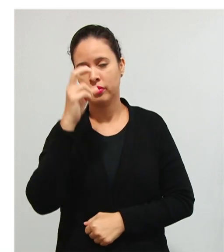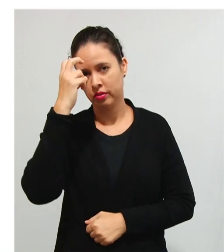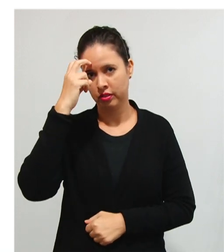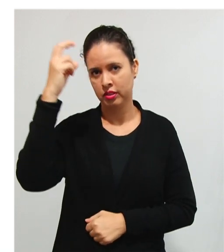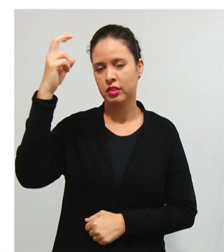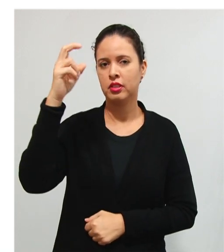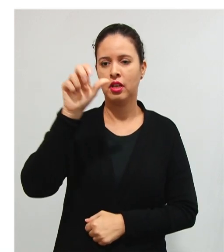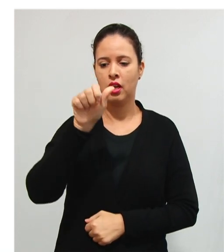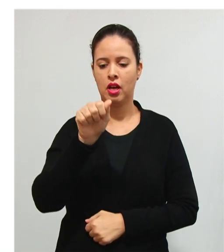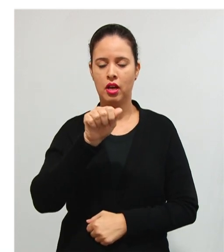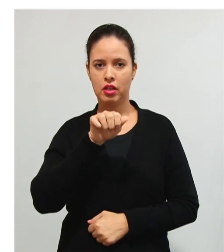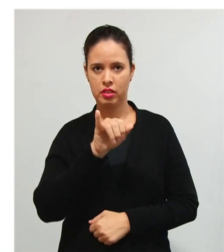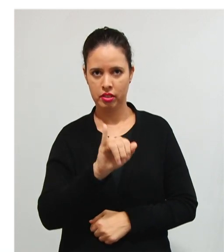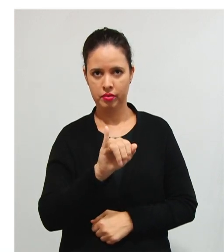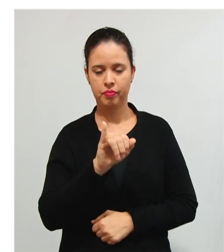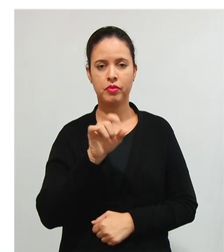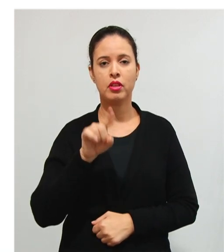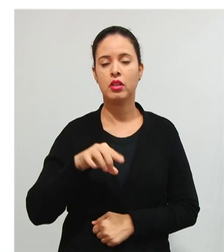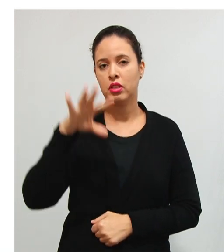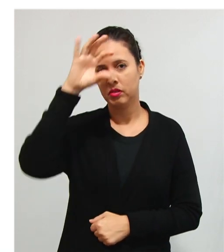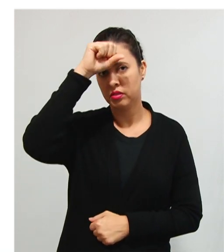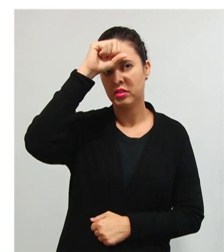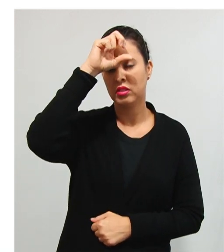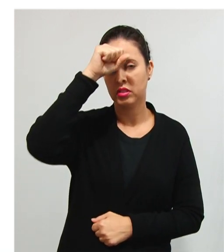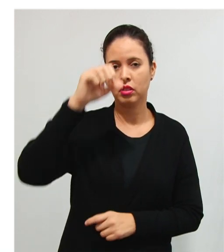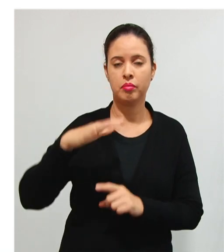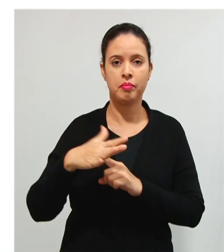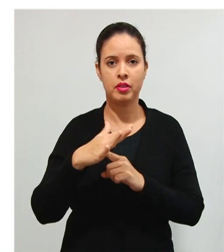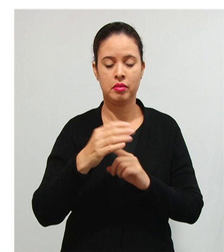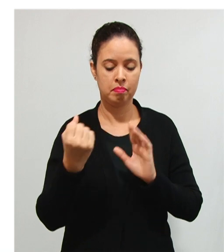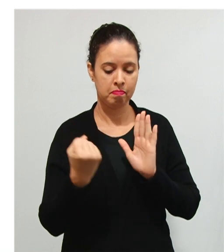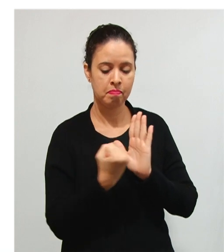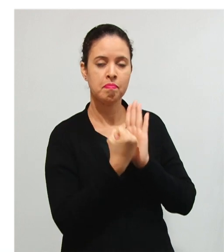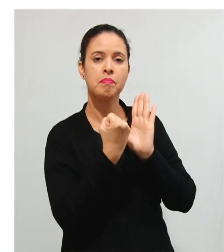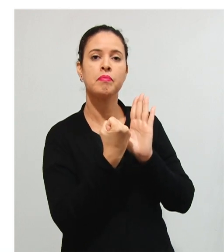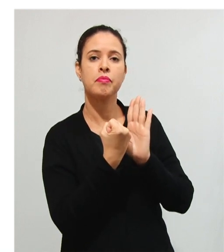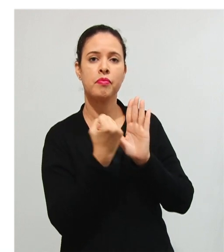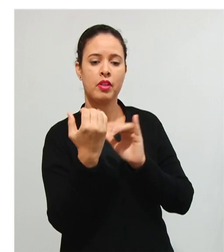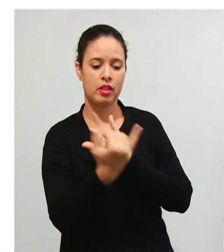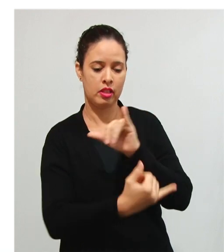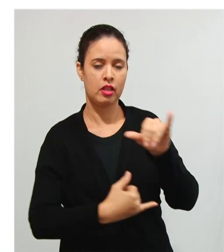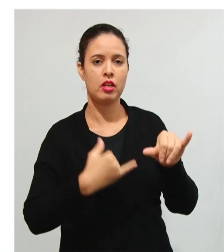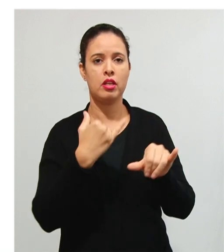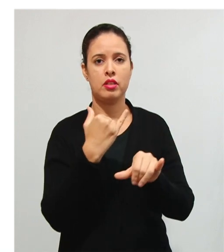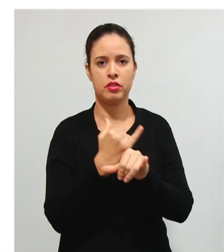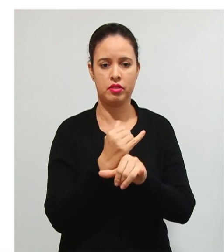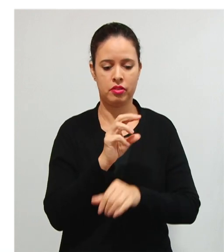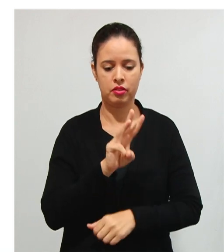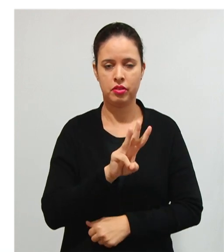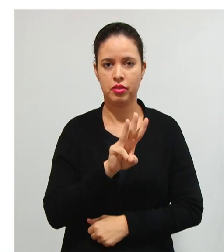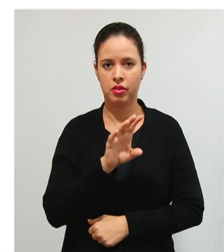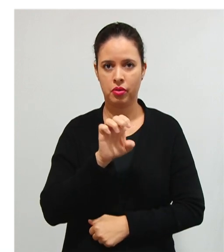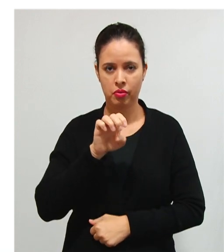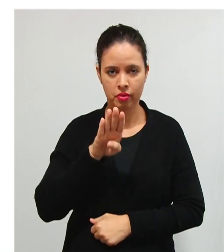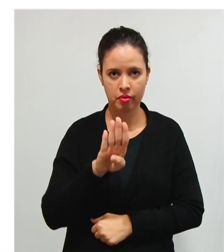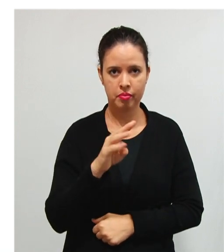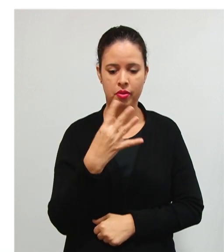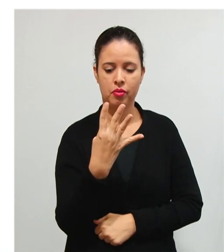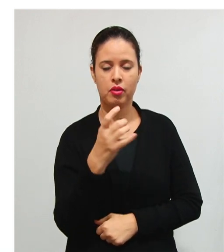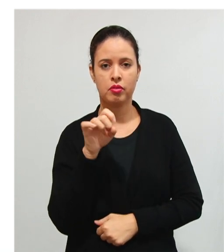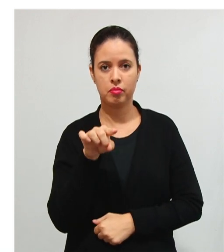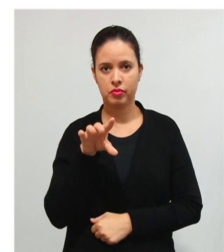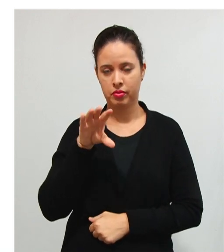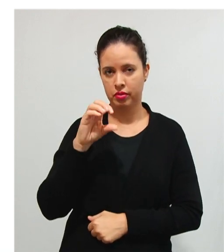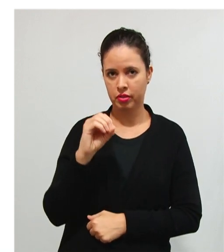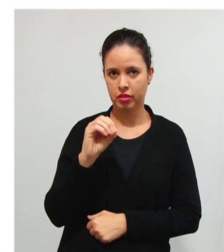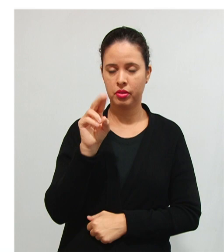e o aprendizado de máquina. Provavelmente marcará era na internet, como a Web 4.0,